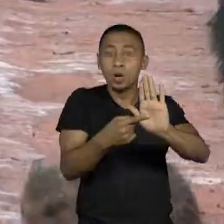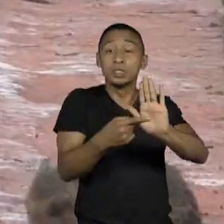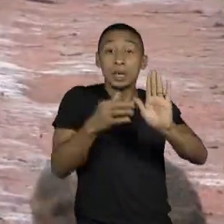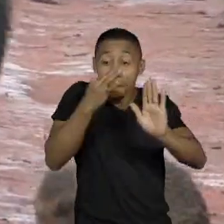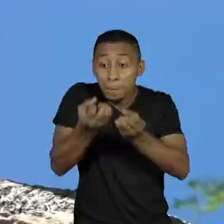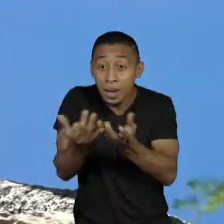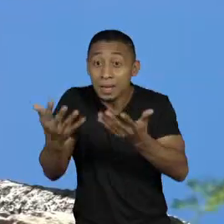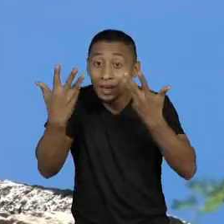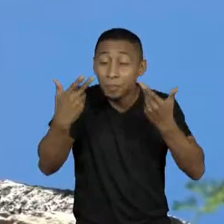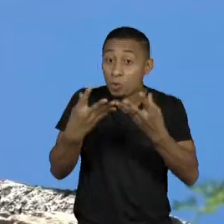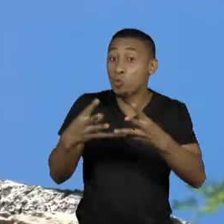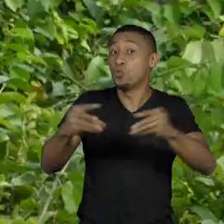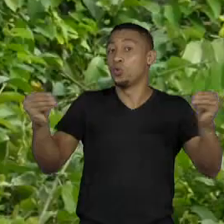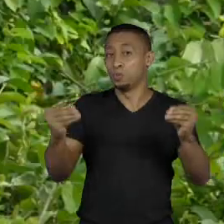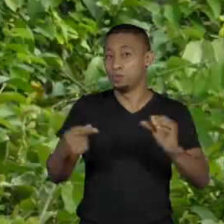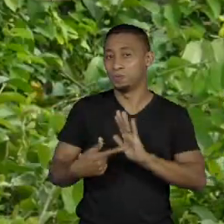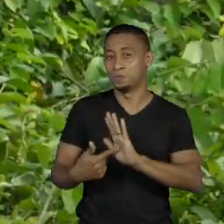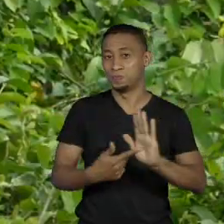e animais.